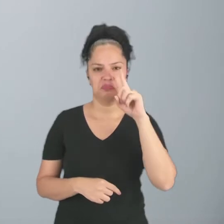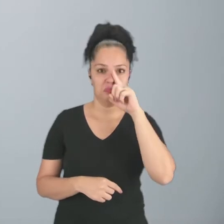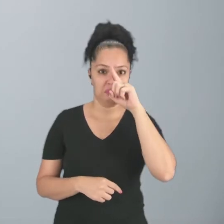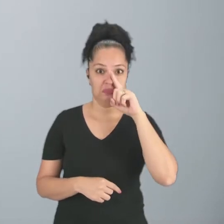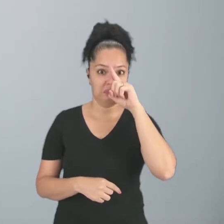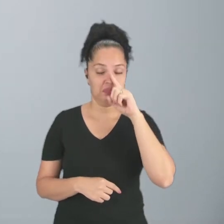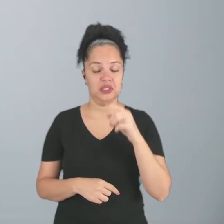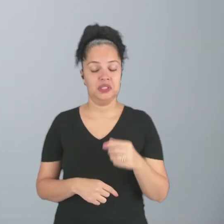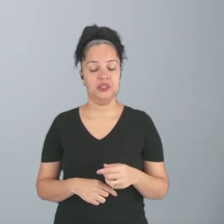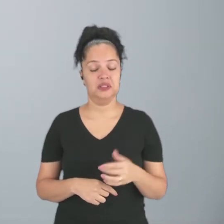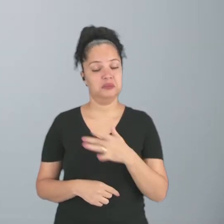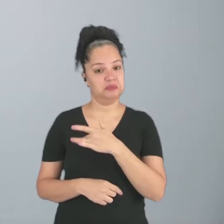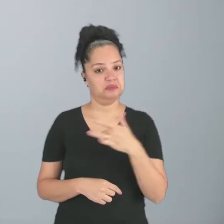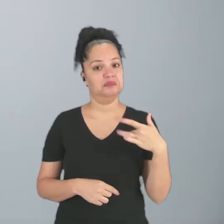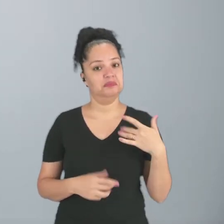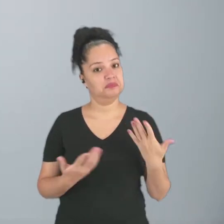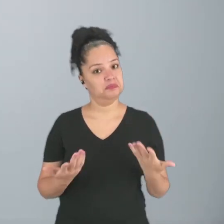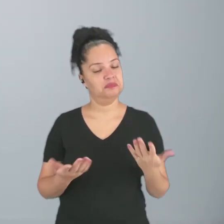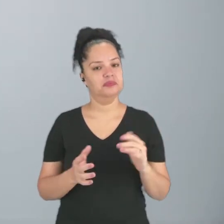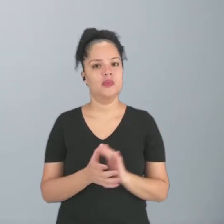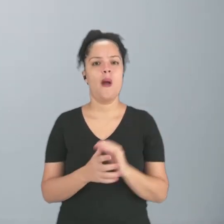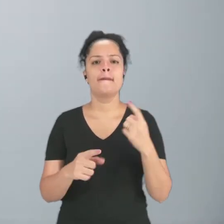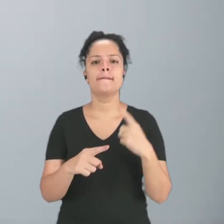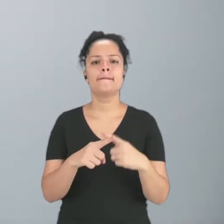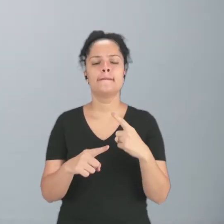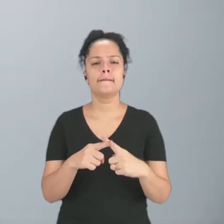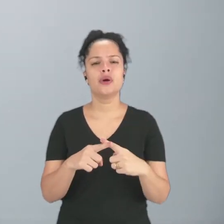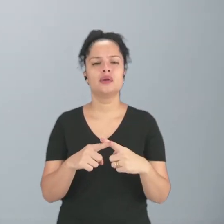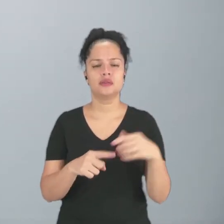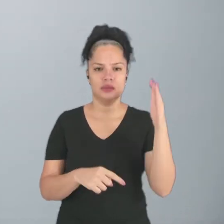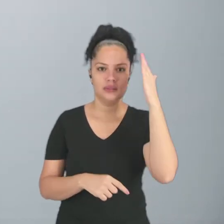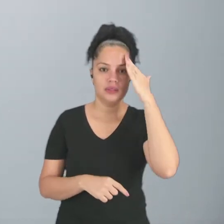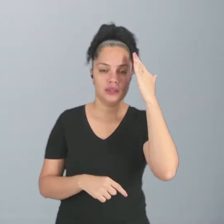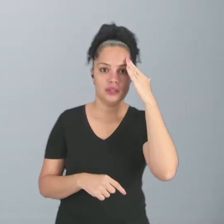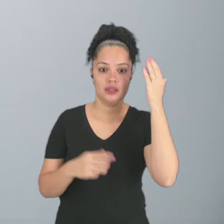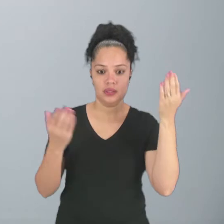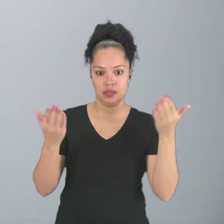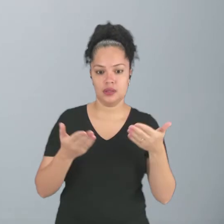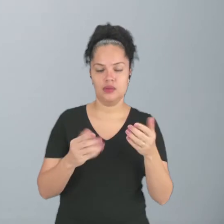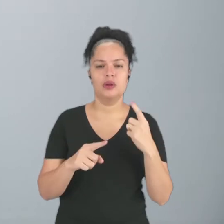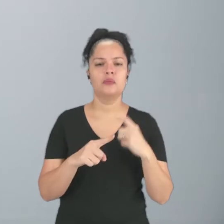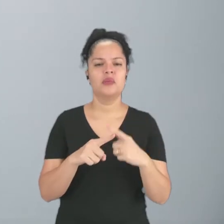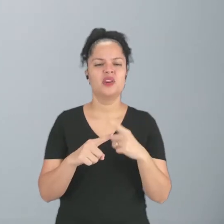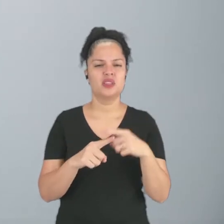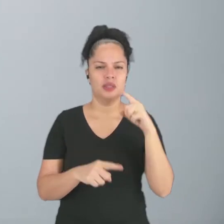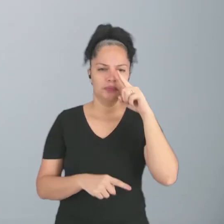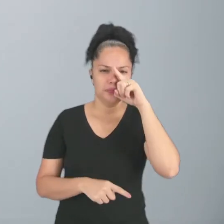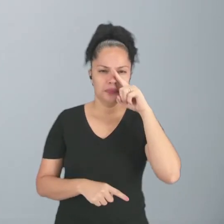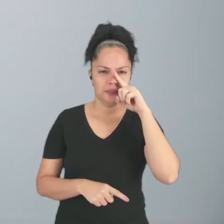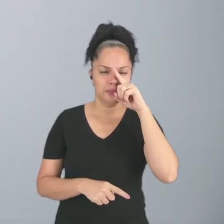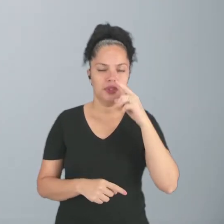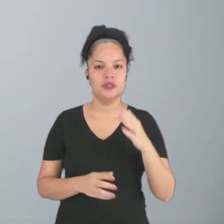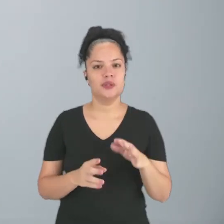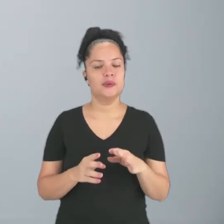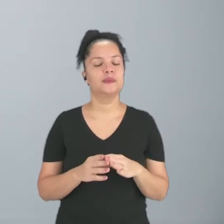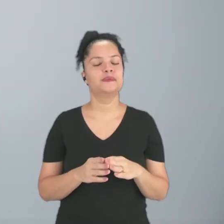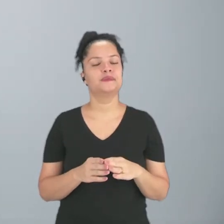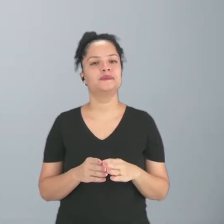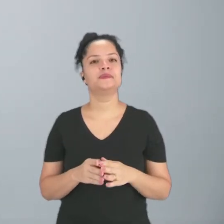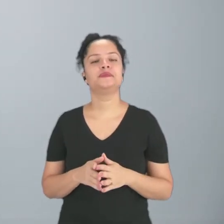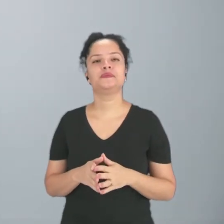E a gente vai entender hoje por que o fast food, que a junk food é tão perigosa assim, apesar de